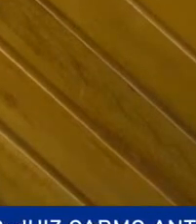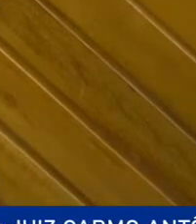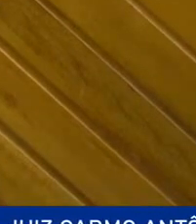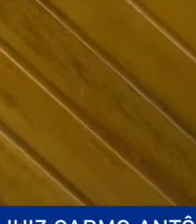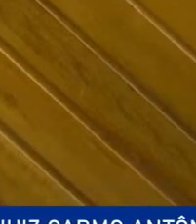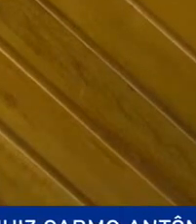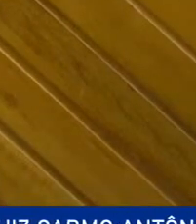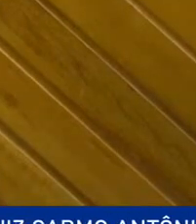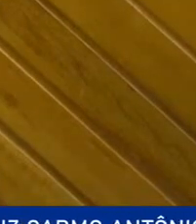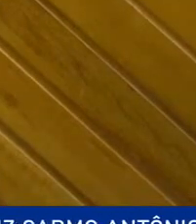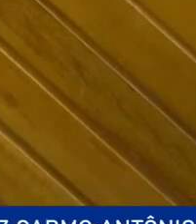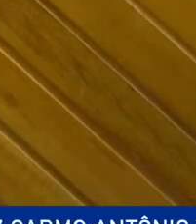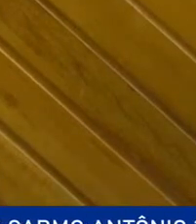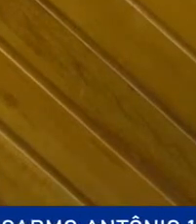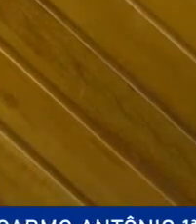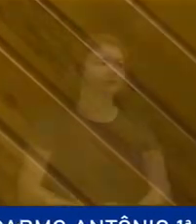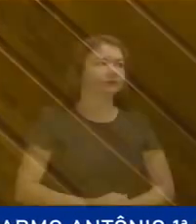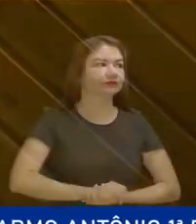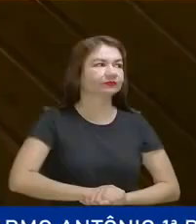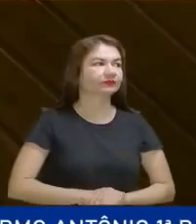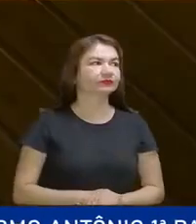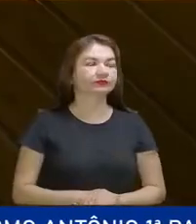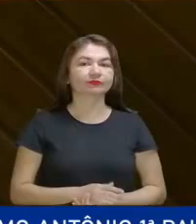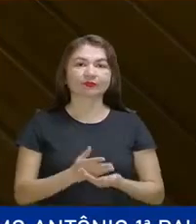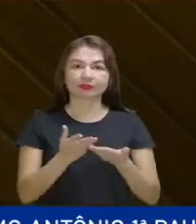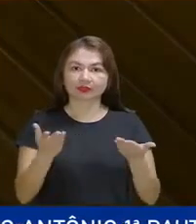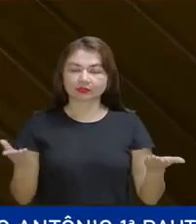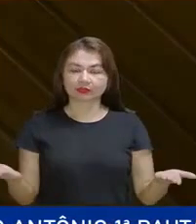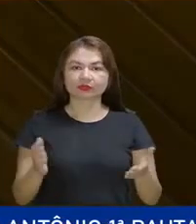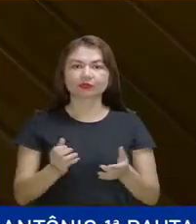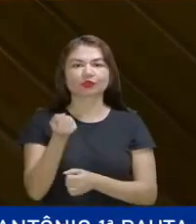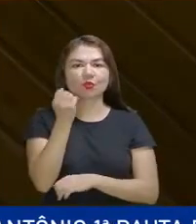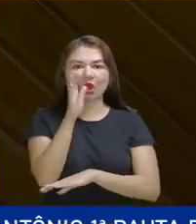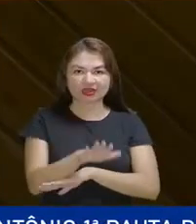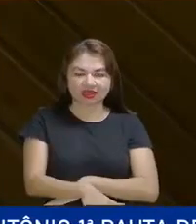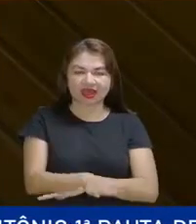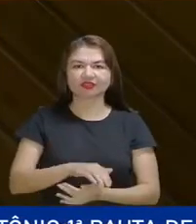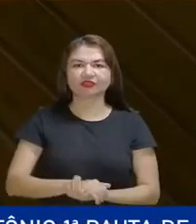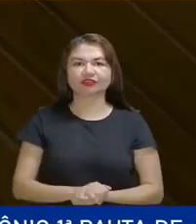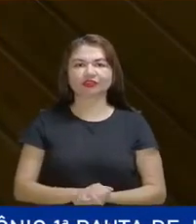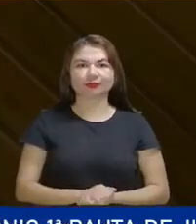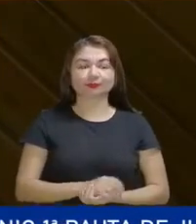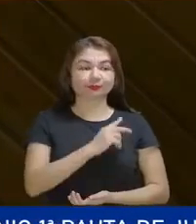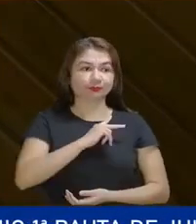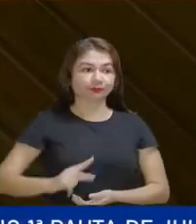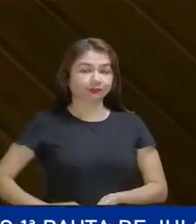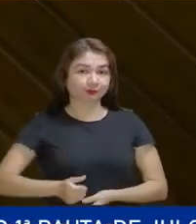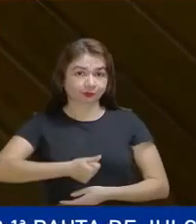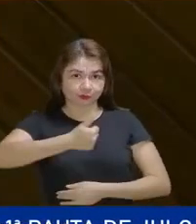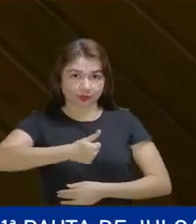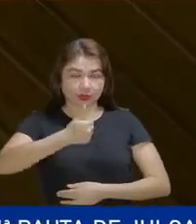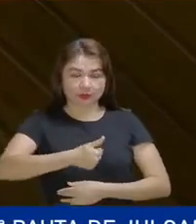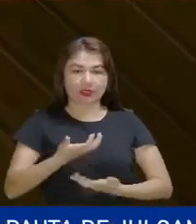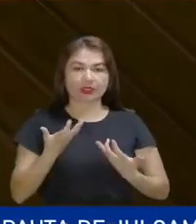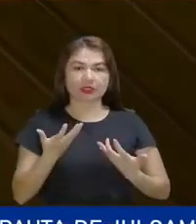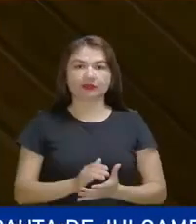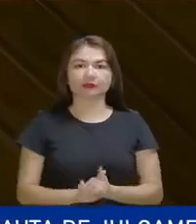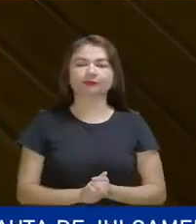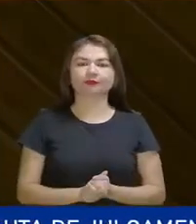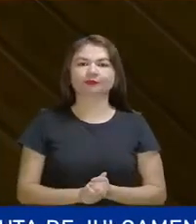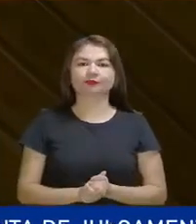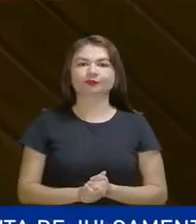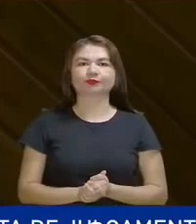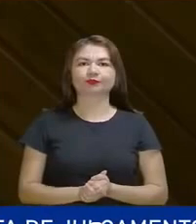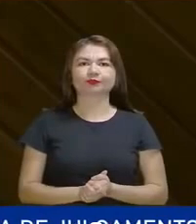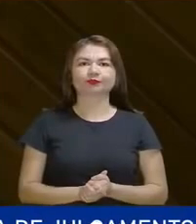nossos ouvintes e teleouvintes. Excelência, em primeiro lugar, eu gostaria de saudar